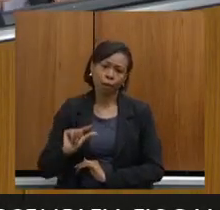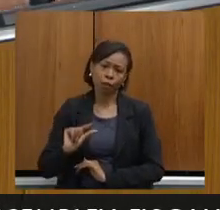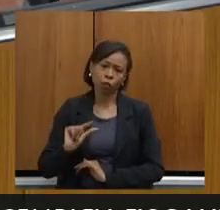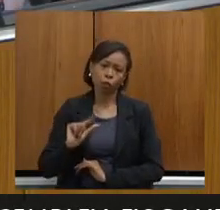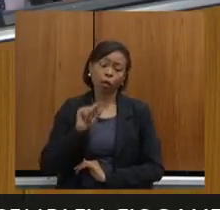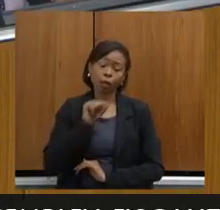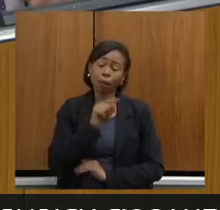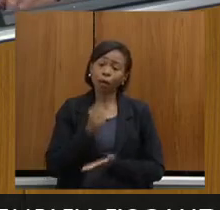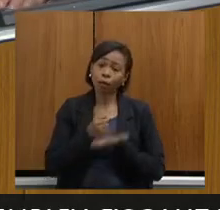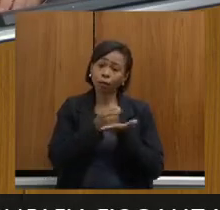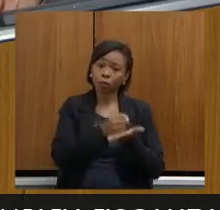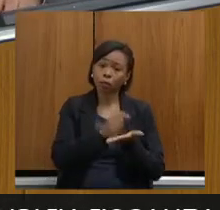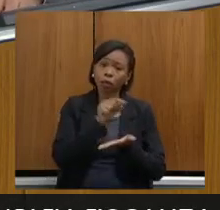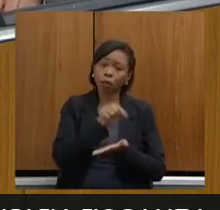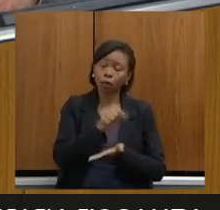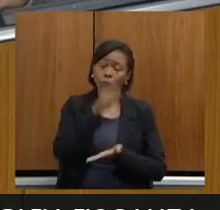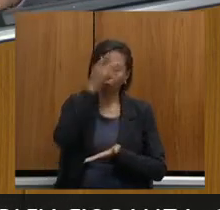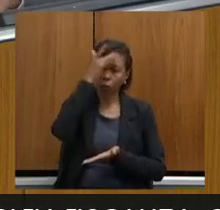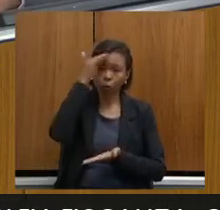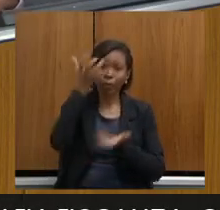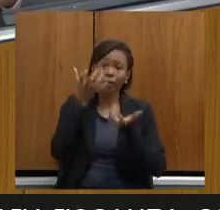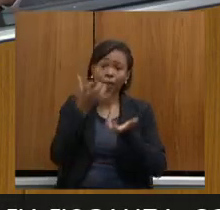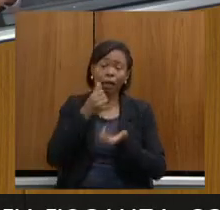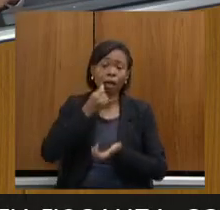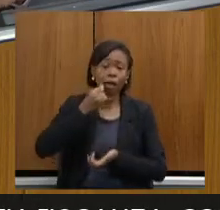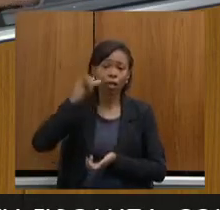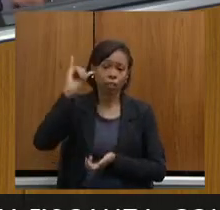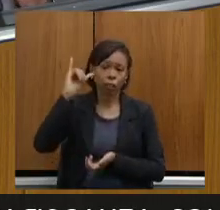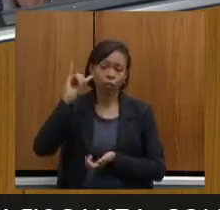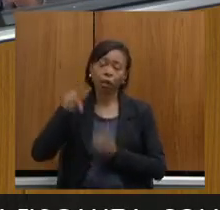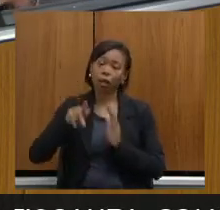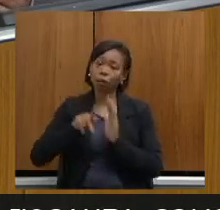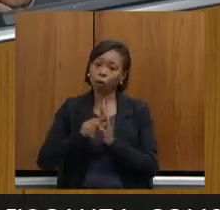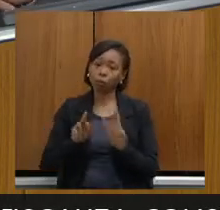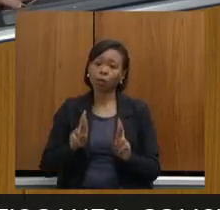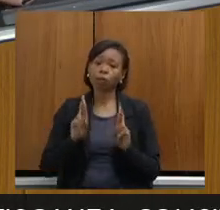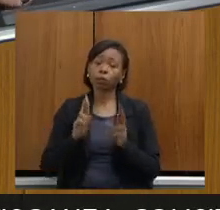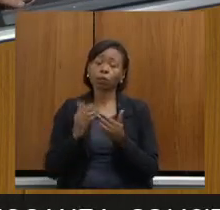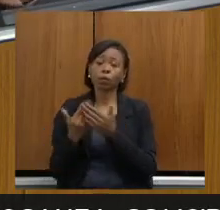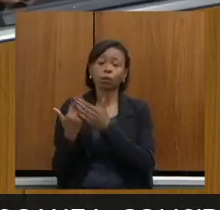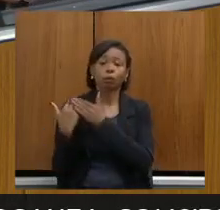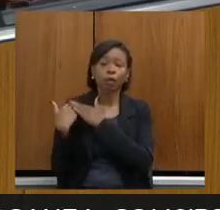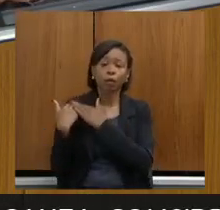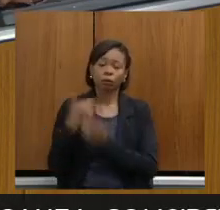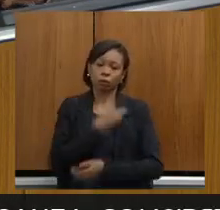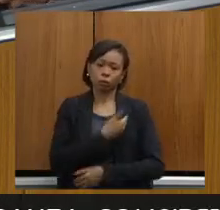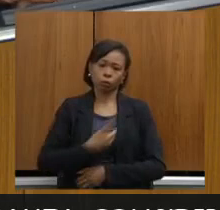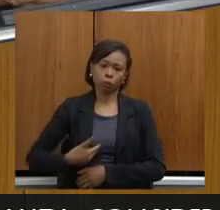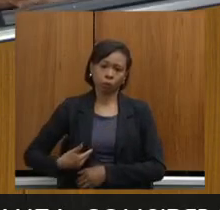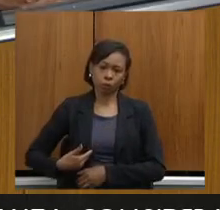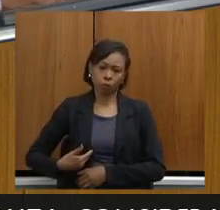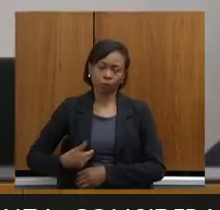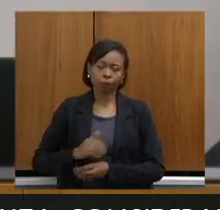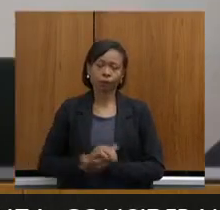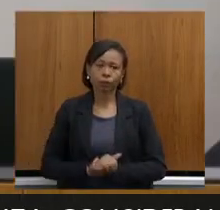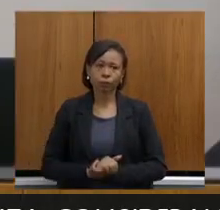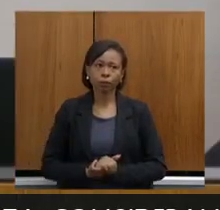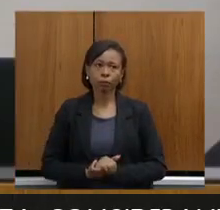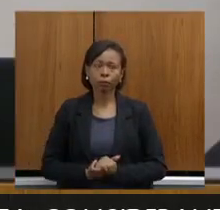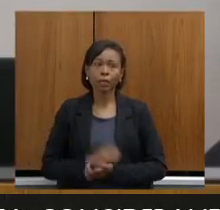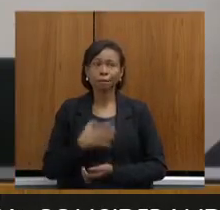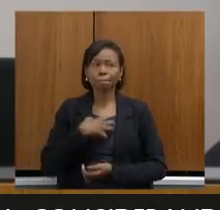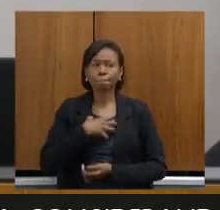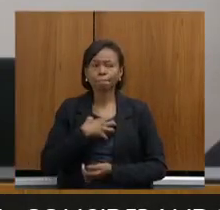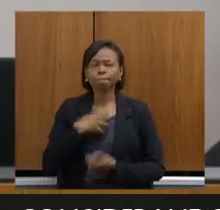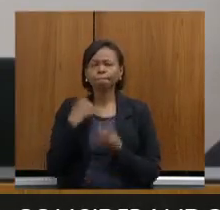estado é um papel do estado buscar esse recurso tá agora eu tenho uma preocupação